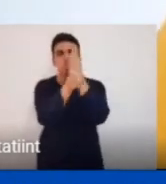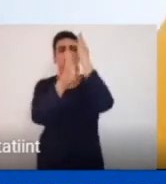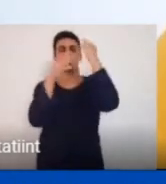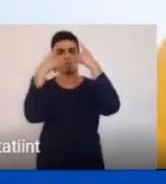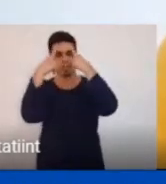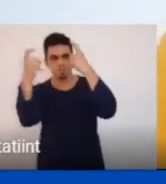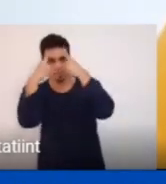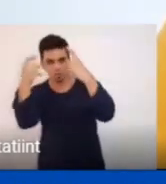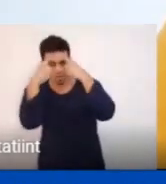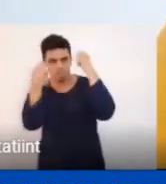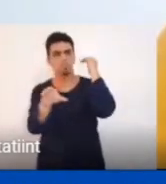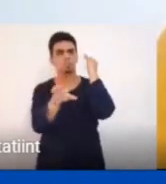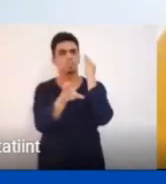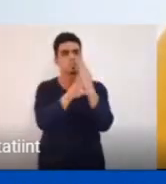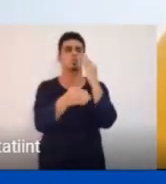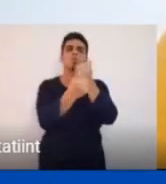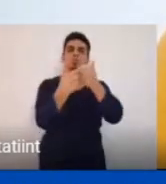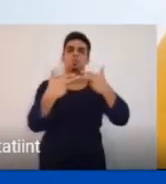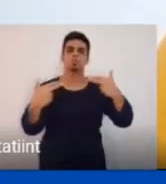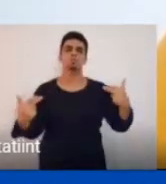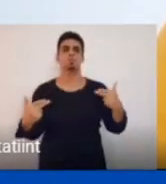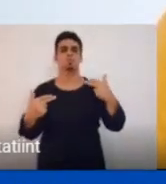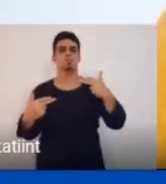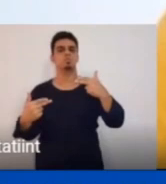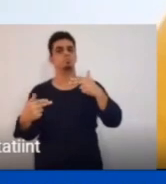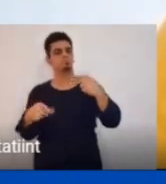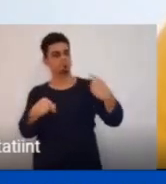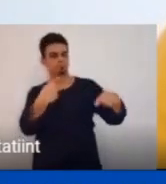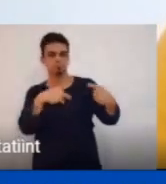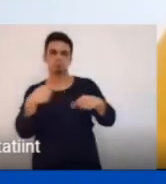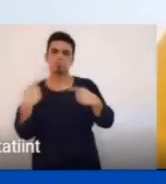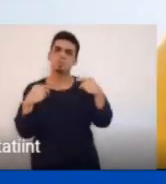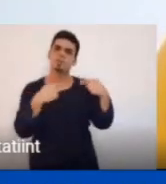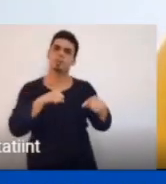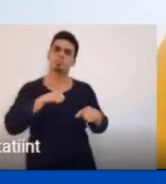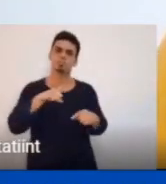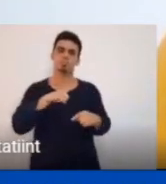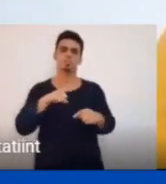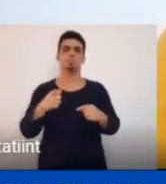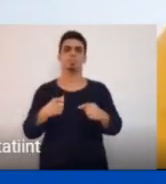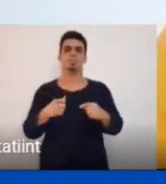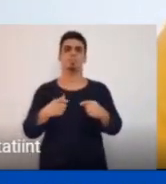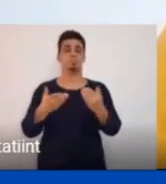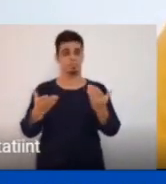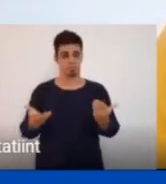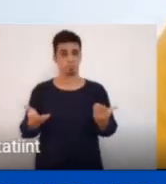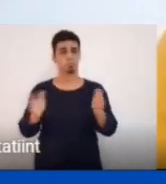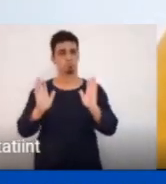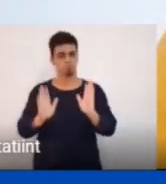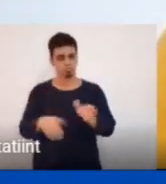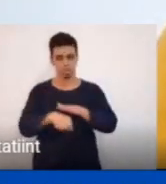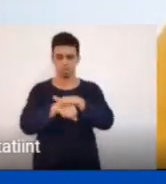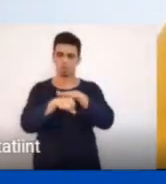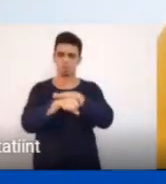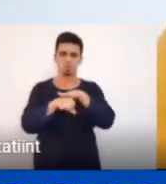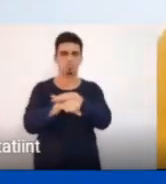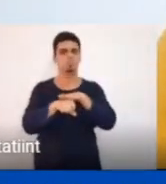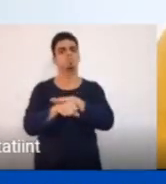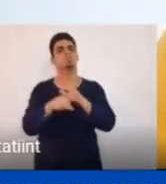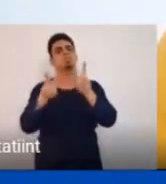potências discursivas construídas historicamente e que já estiveram na mesa, só que a gente teve muita dificuldade,